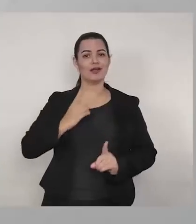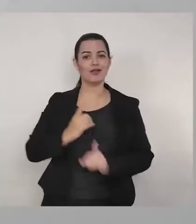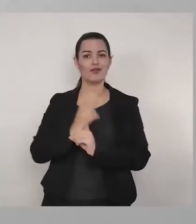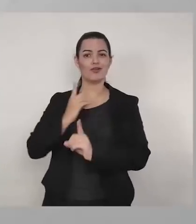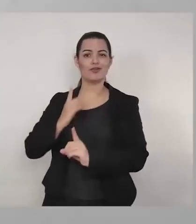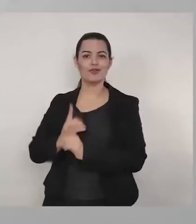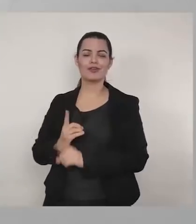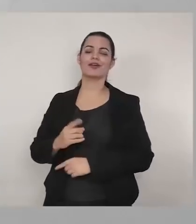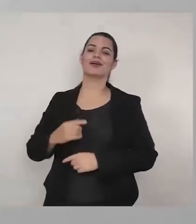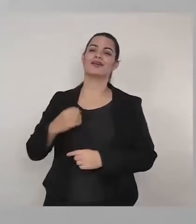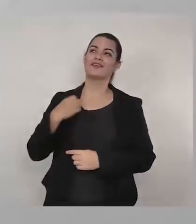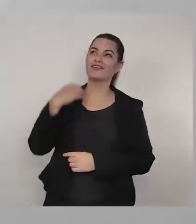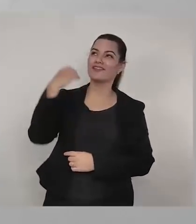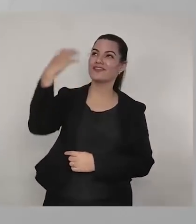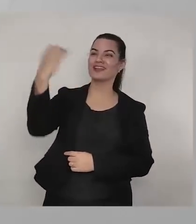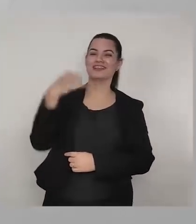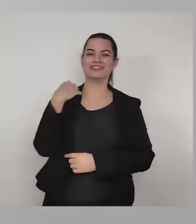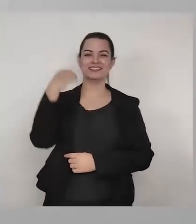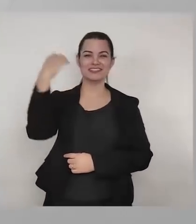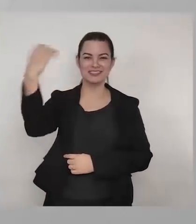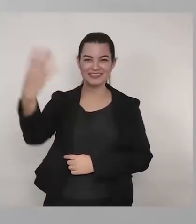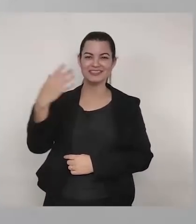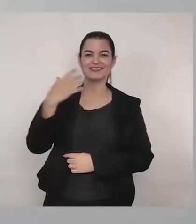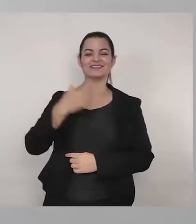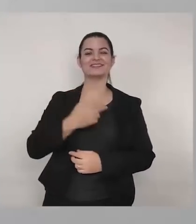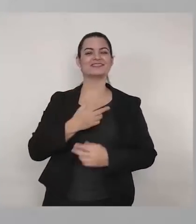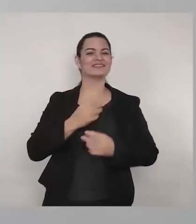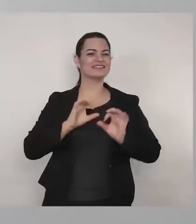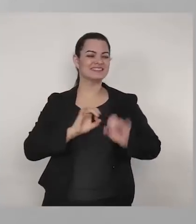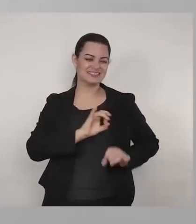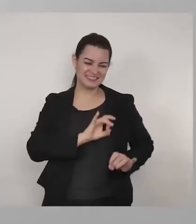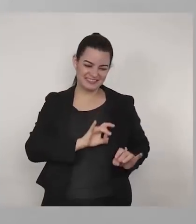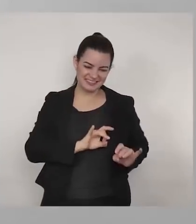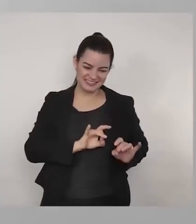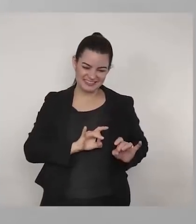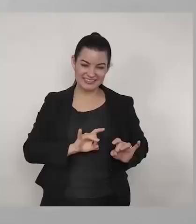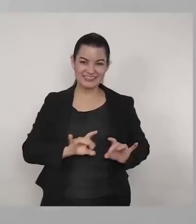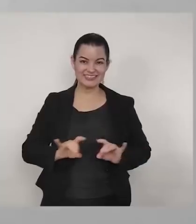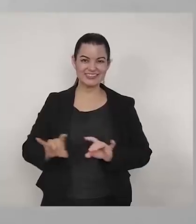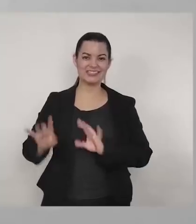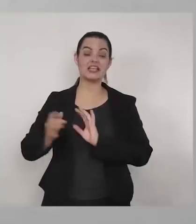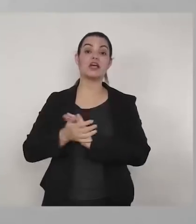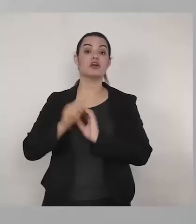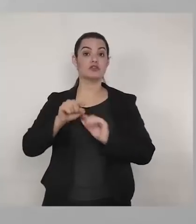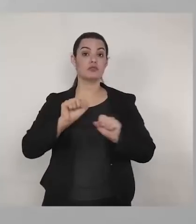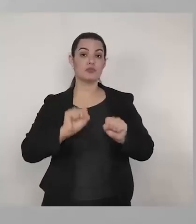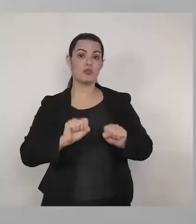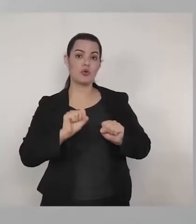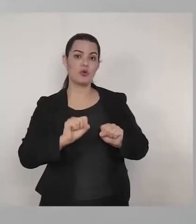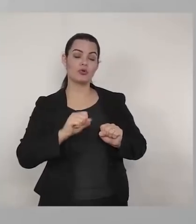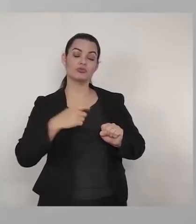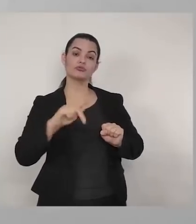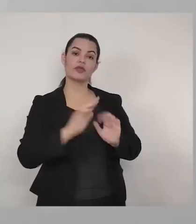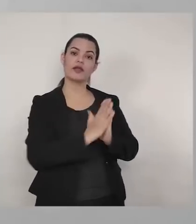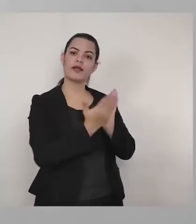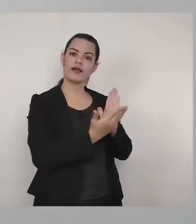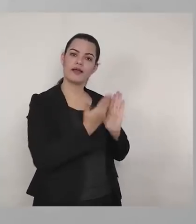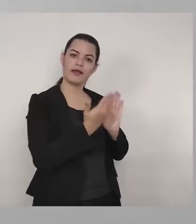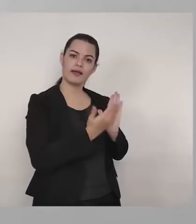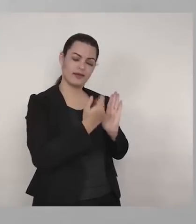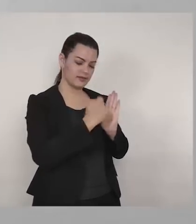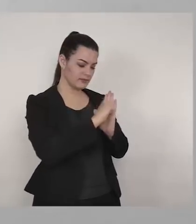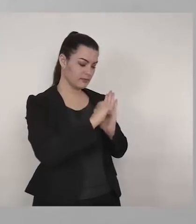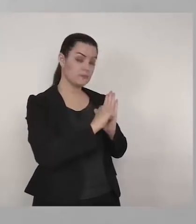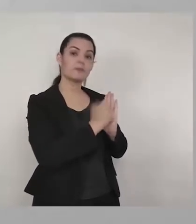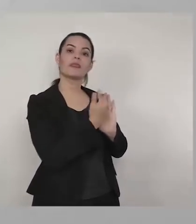esses lugares, você pode fazer uma representação no seu caderno, um